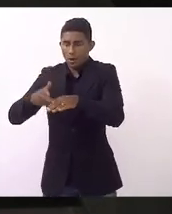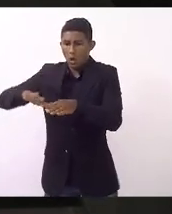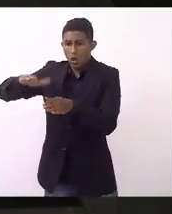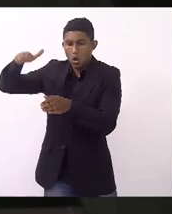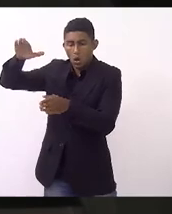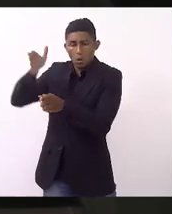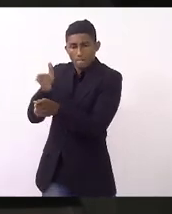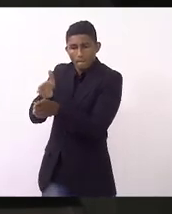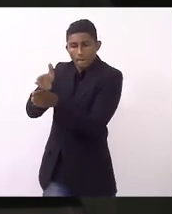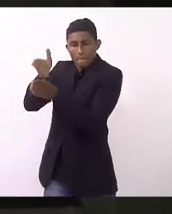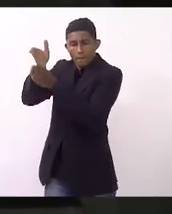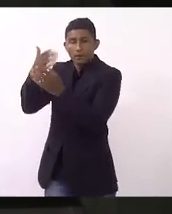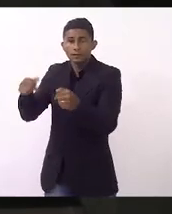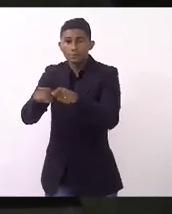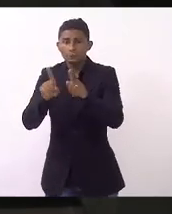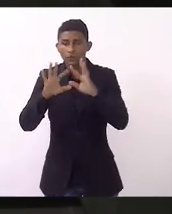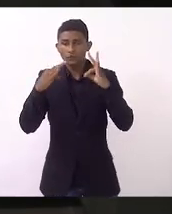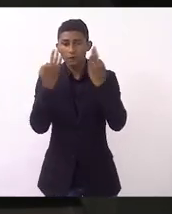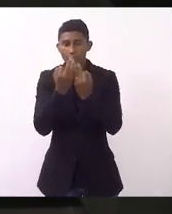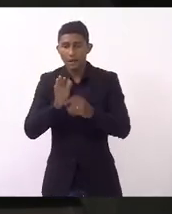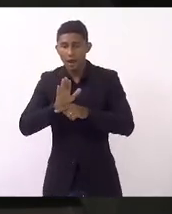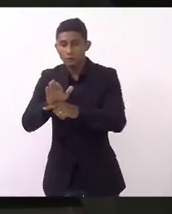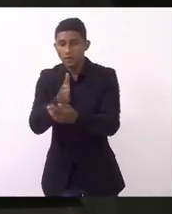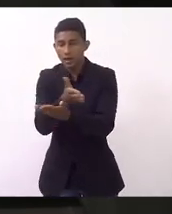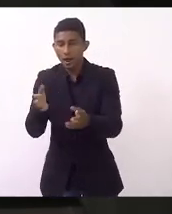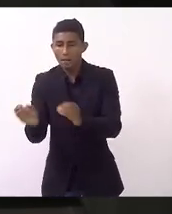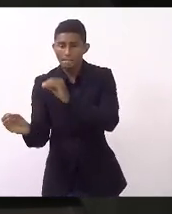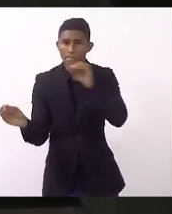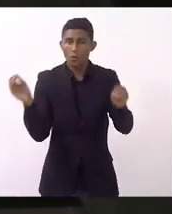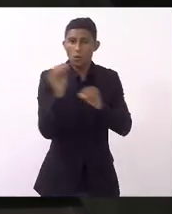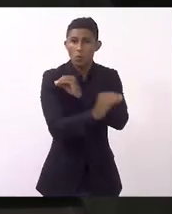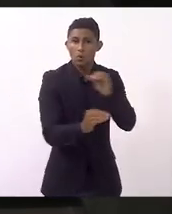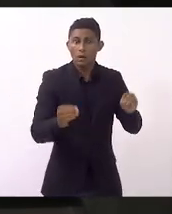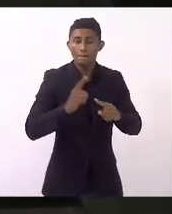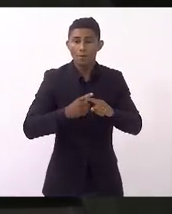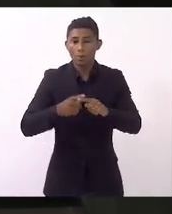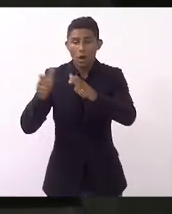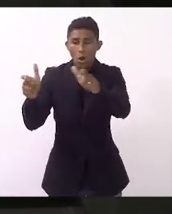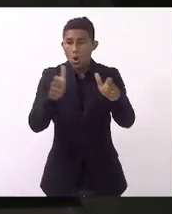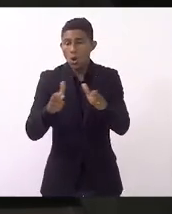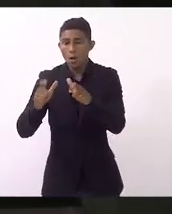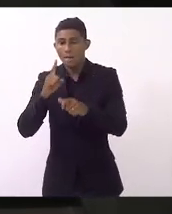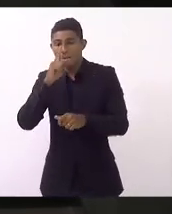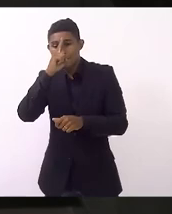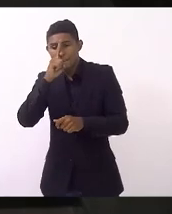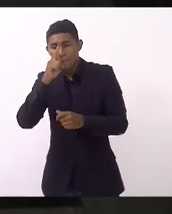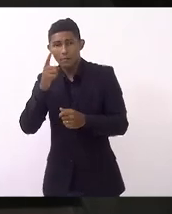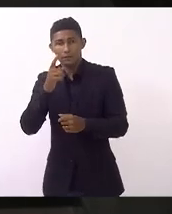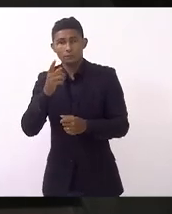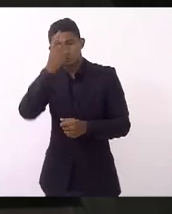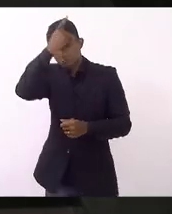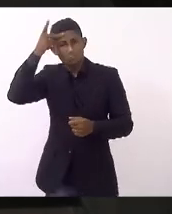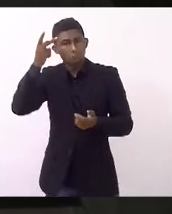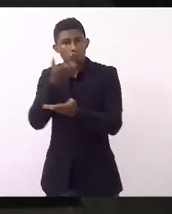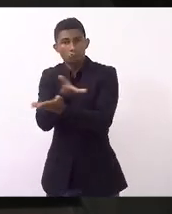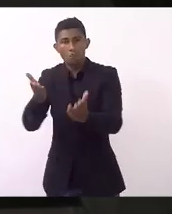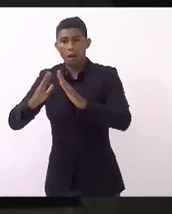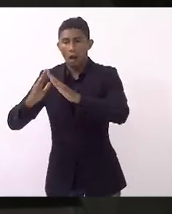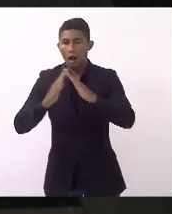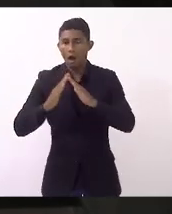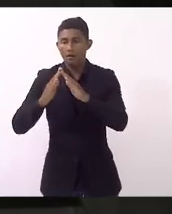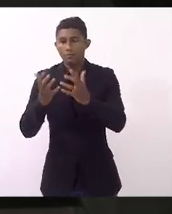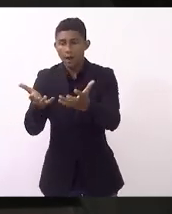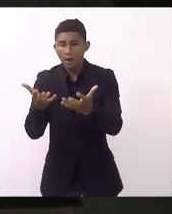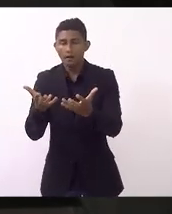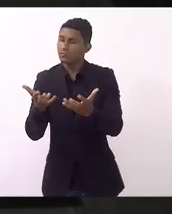famílias para que saiam dos despenhadeiros, dos barrancos, dos precipícios, onde elas não querem morar, Garante